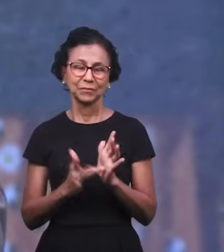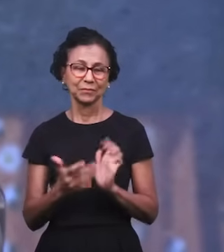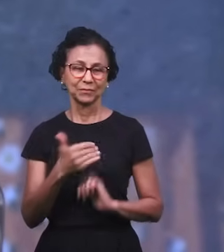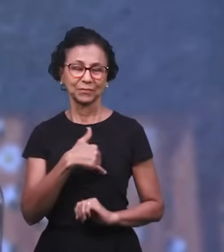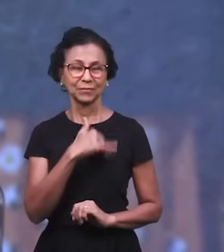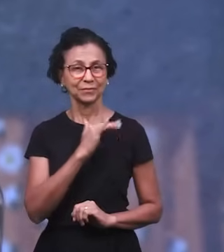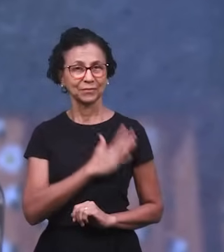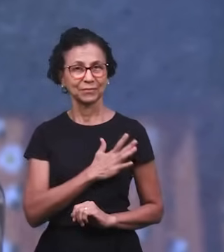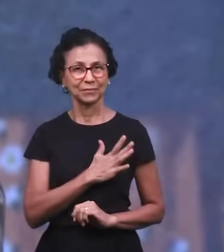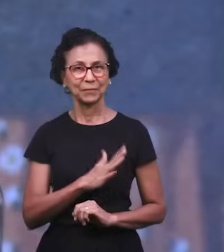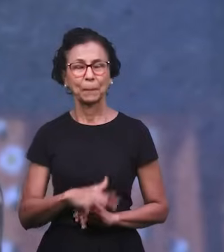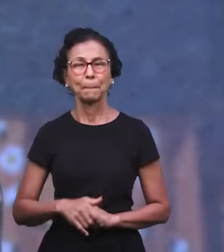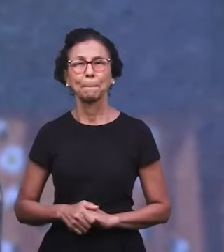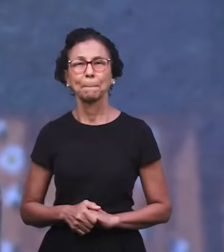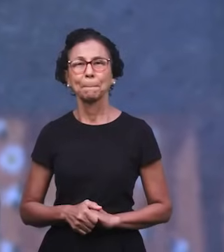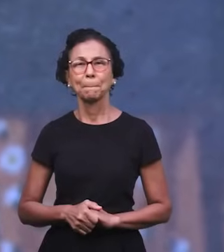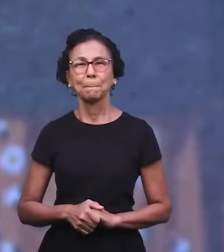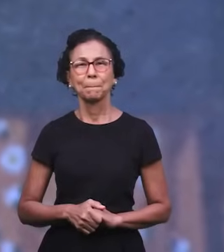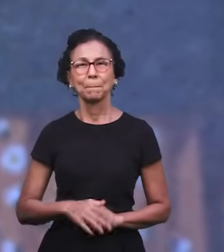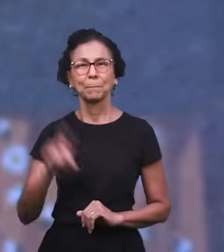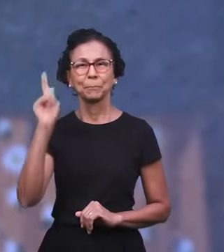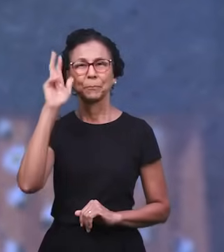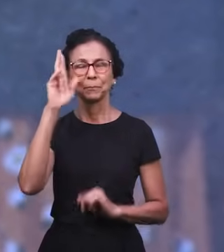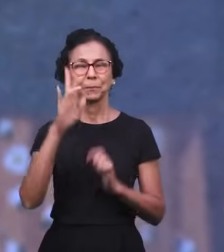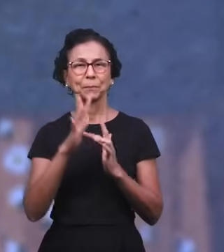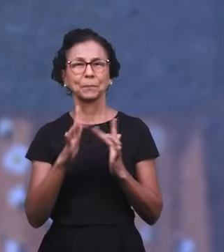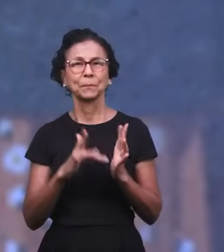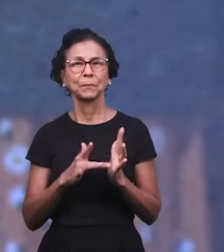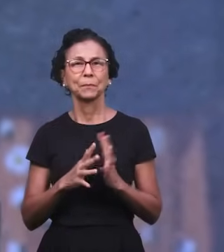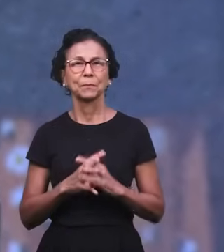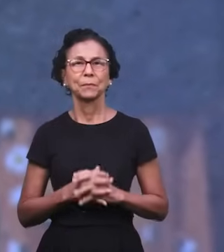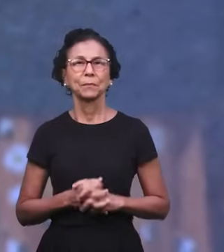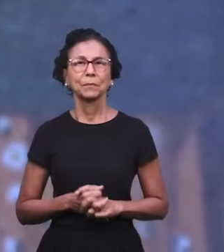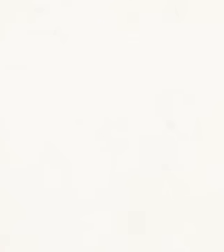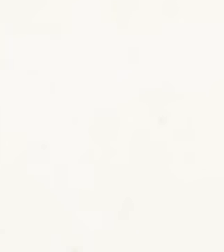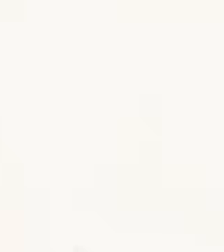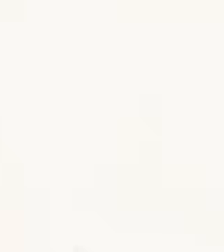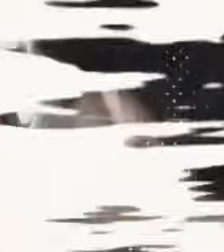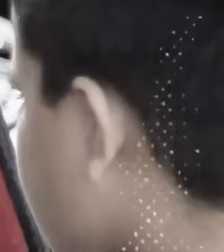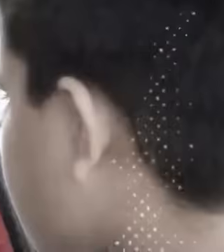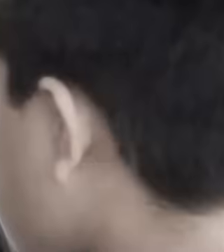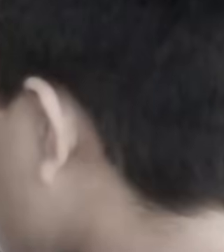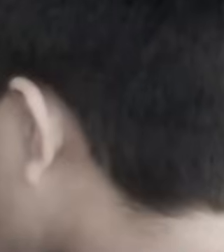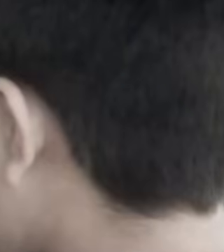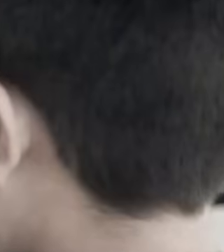no seu coração, tá certo? Deus abençoe a todos, a paz do Senhor Jesus.